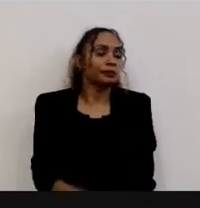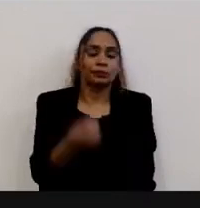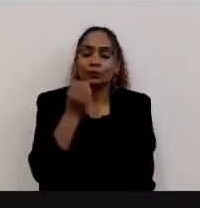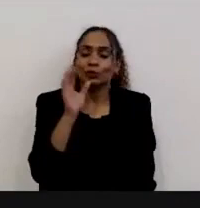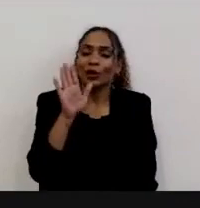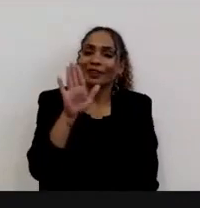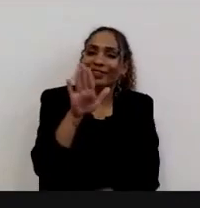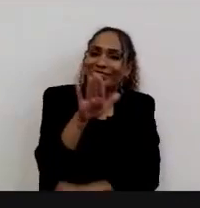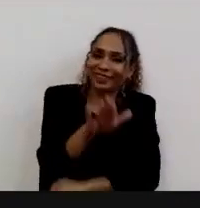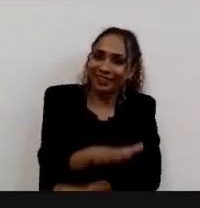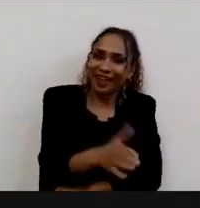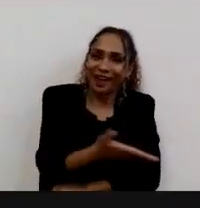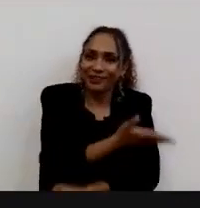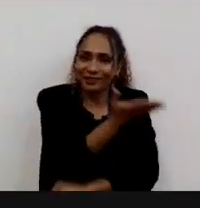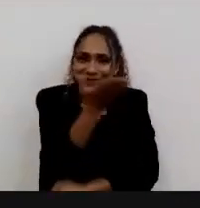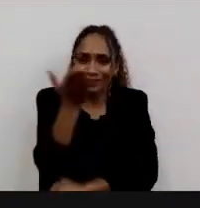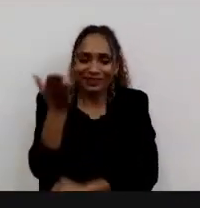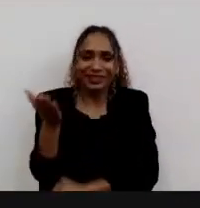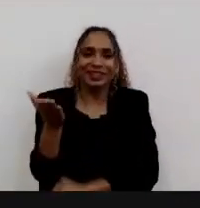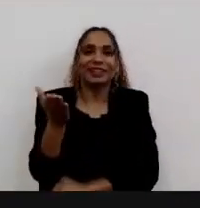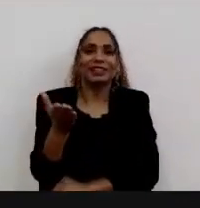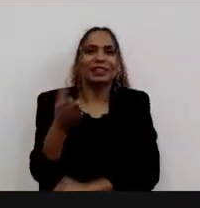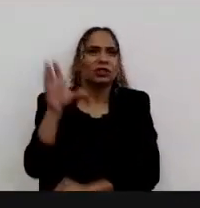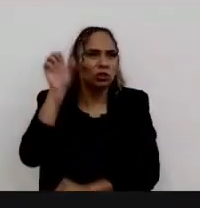Boa tarde a todos. Me ouvem bem?